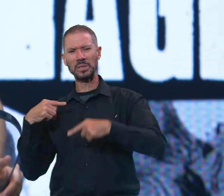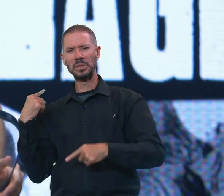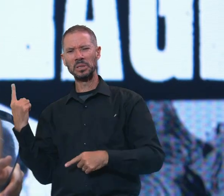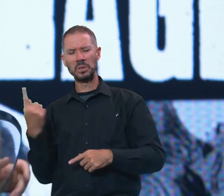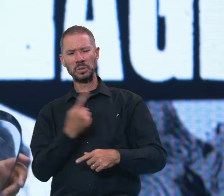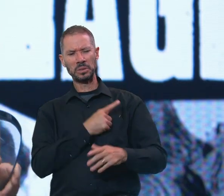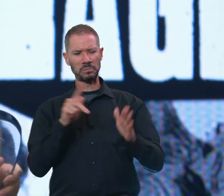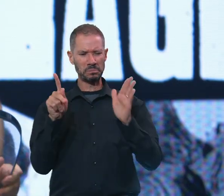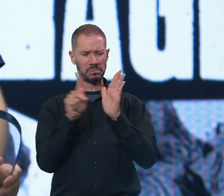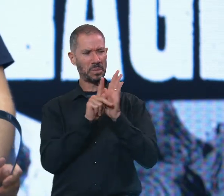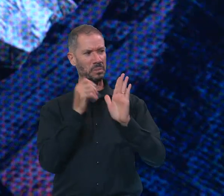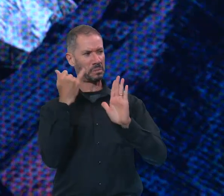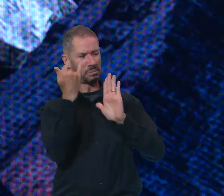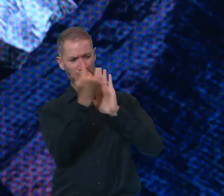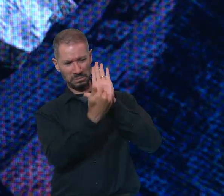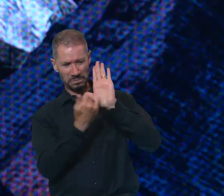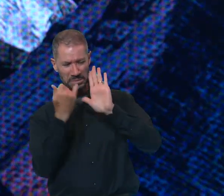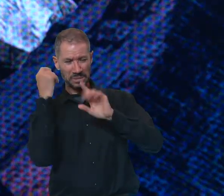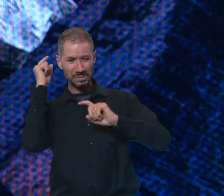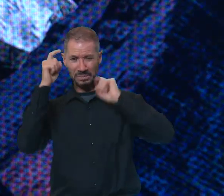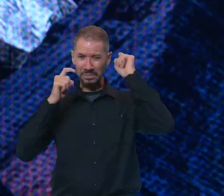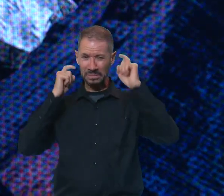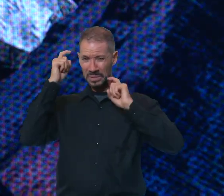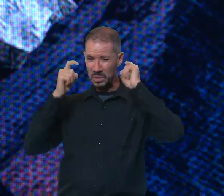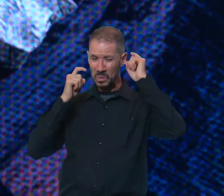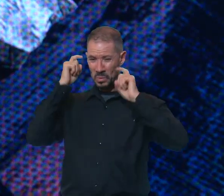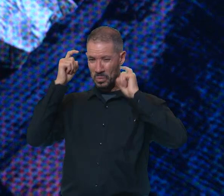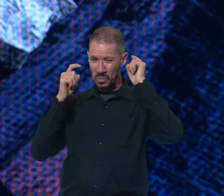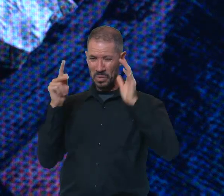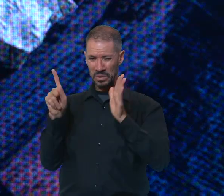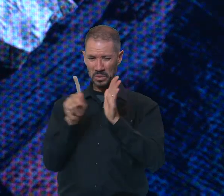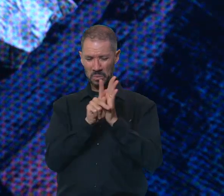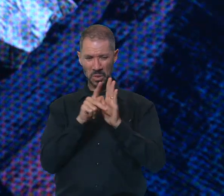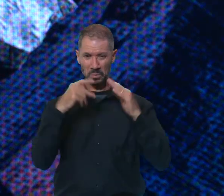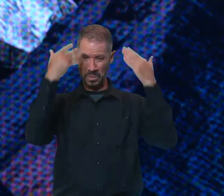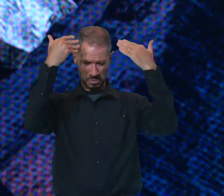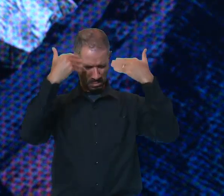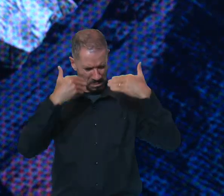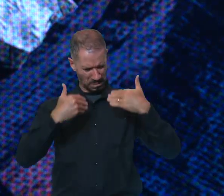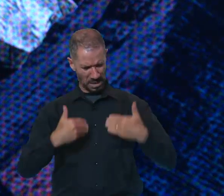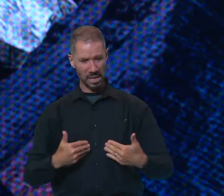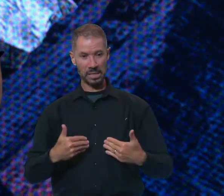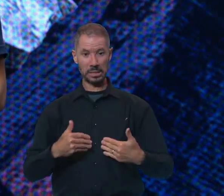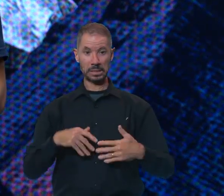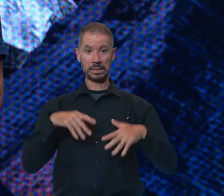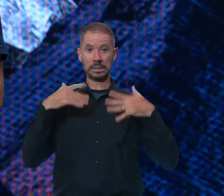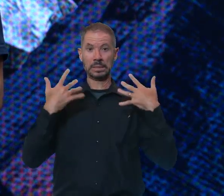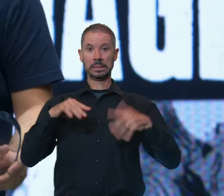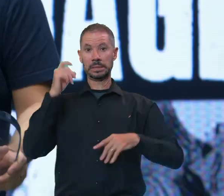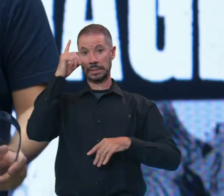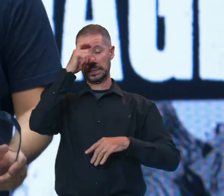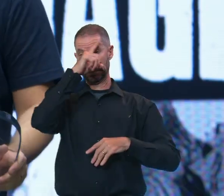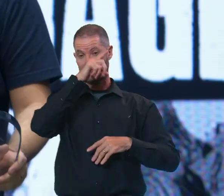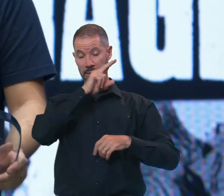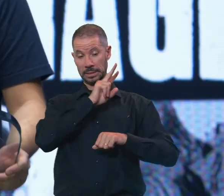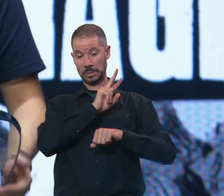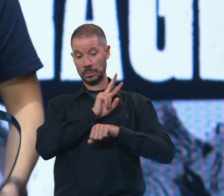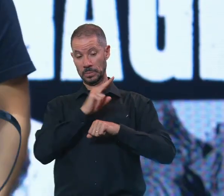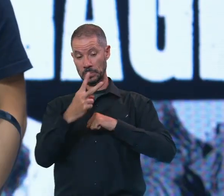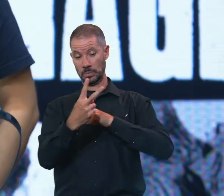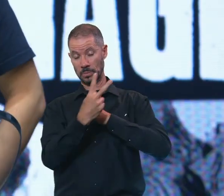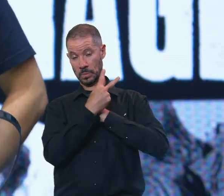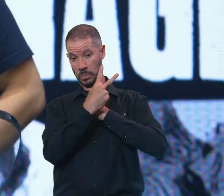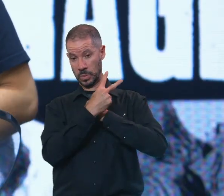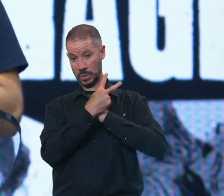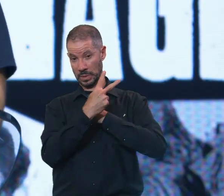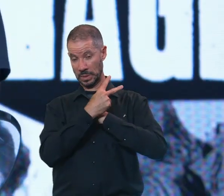própria imagem é que quando nós estamos preocupados demais com a nossa própria imagem, isso vai dar muito trabalho para proteger, porque dá muito